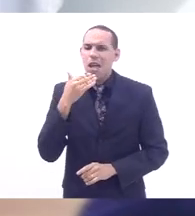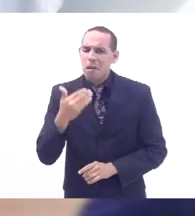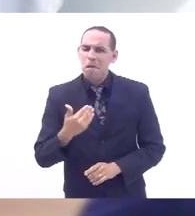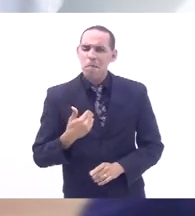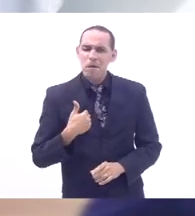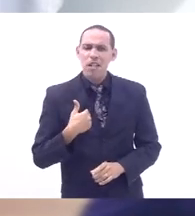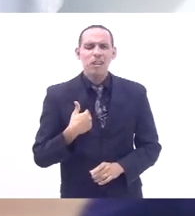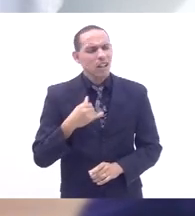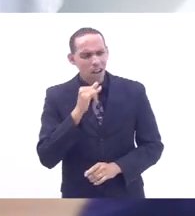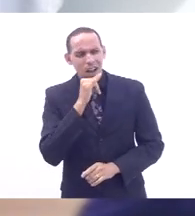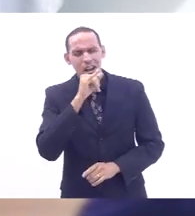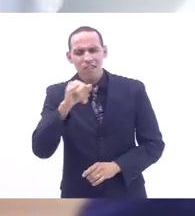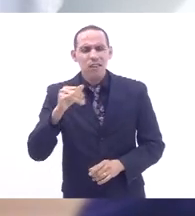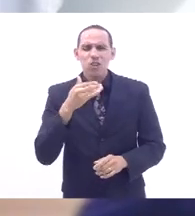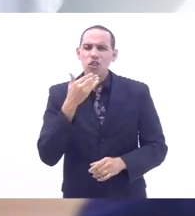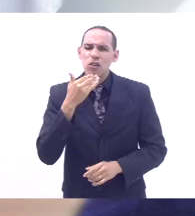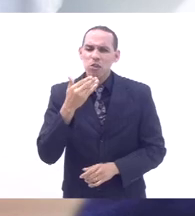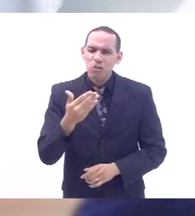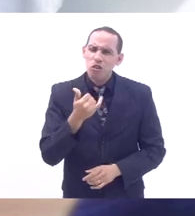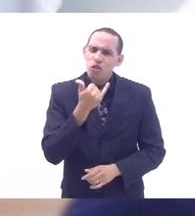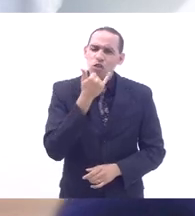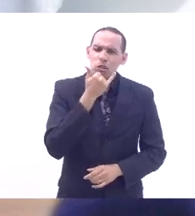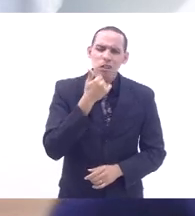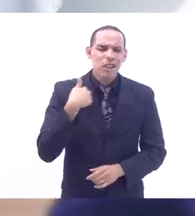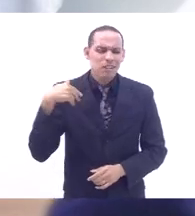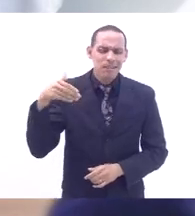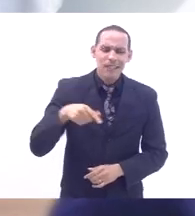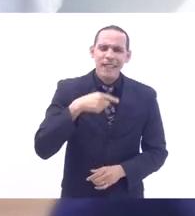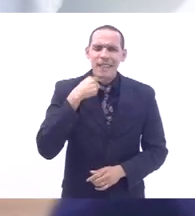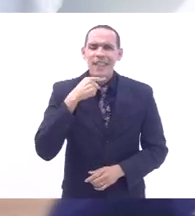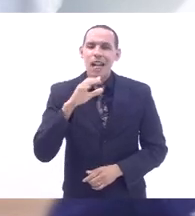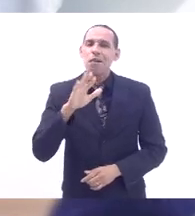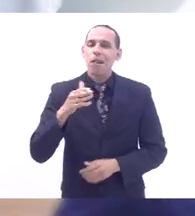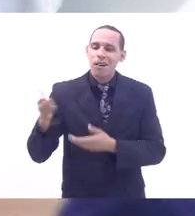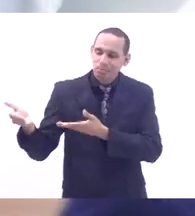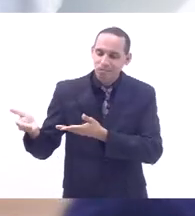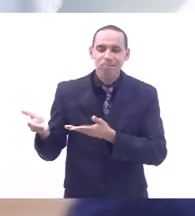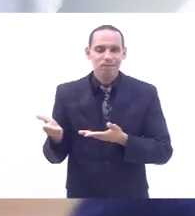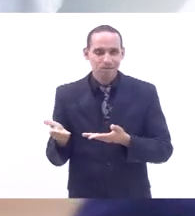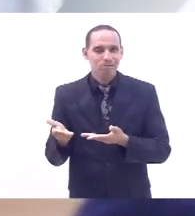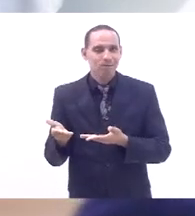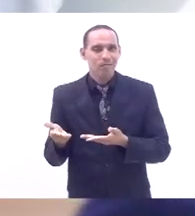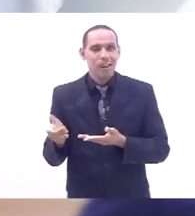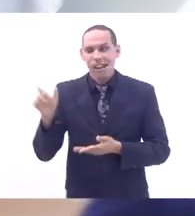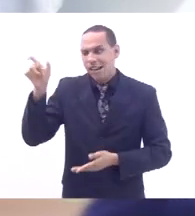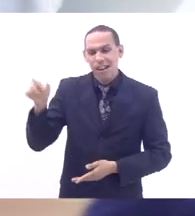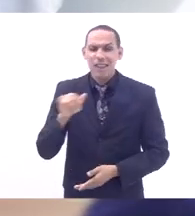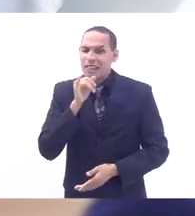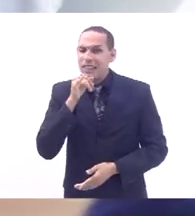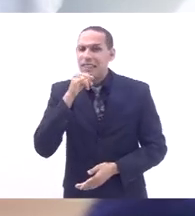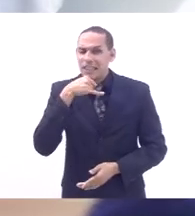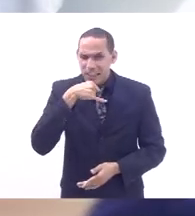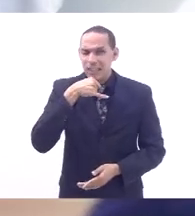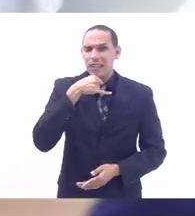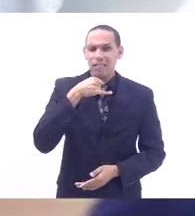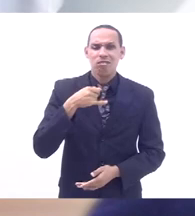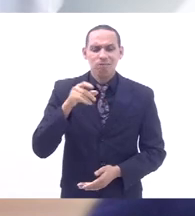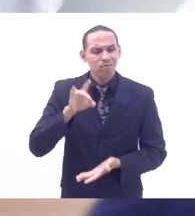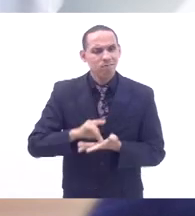porque não vai dar para eu comparecer. Mas o convite foi feito. Ele ficou muito triste mesmo